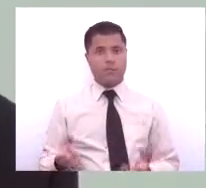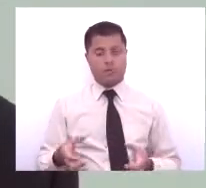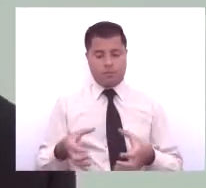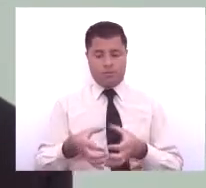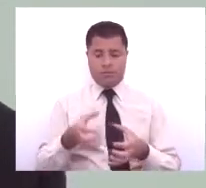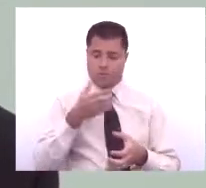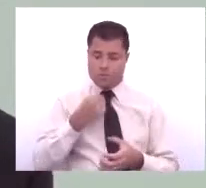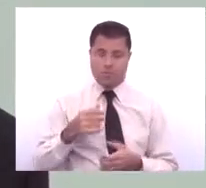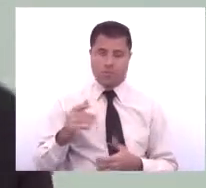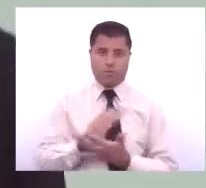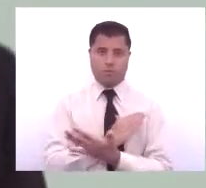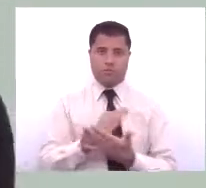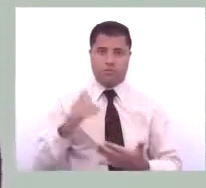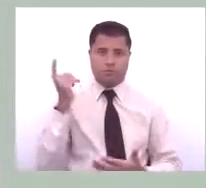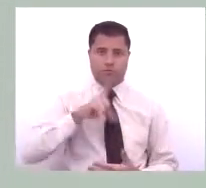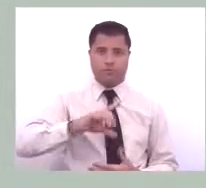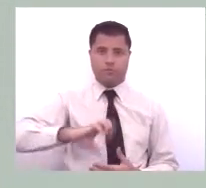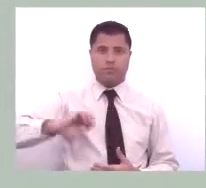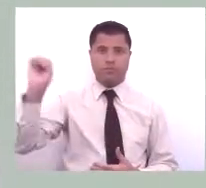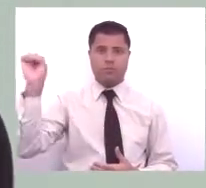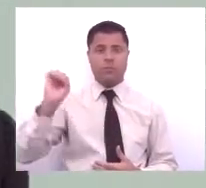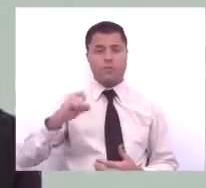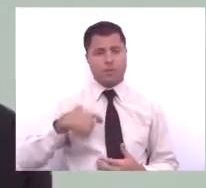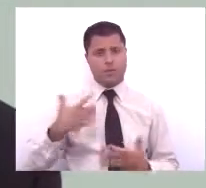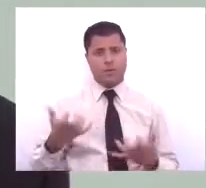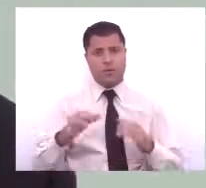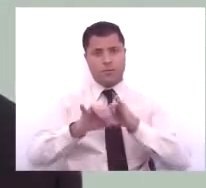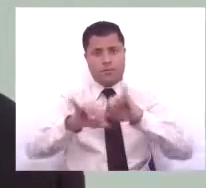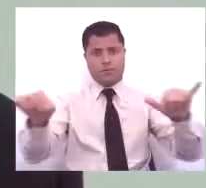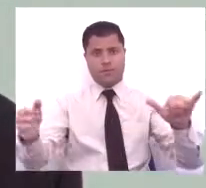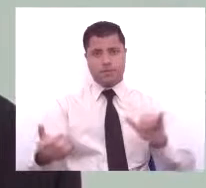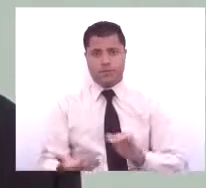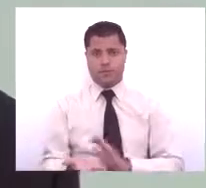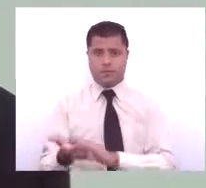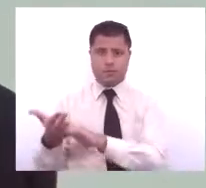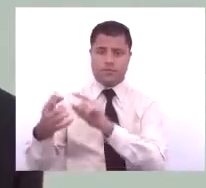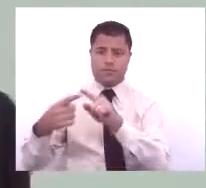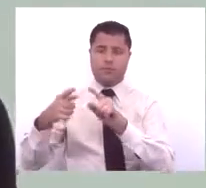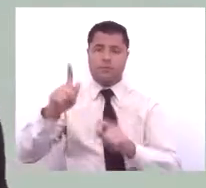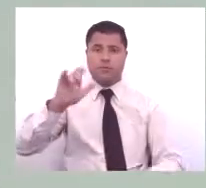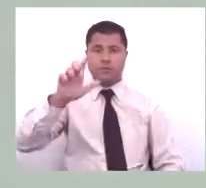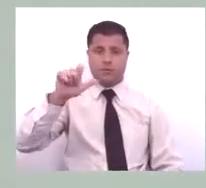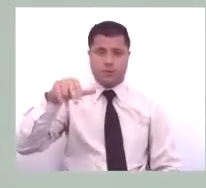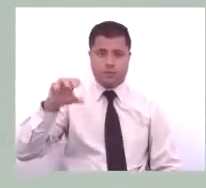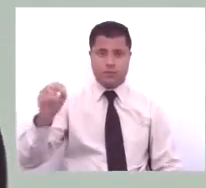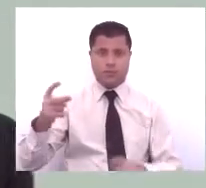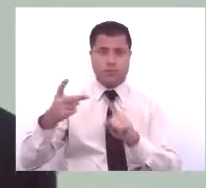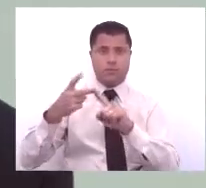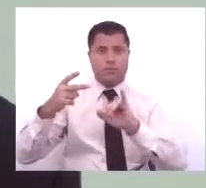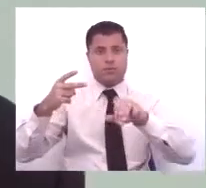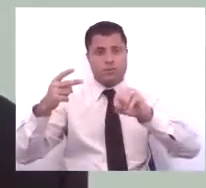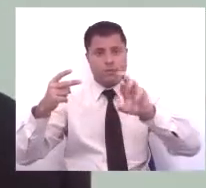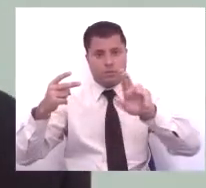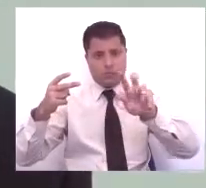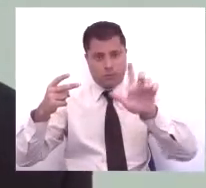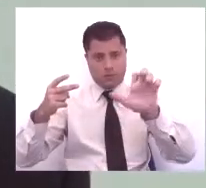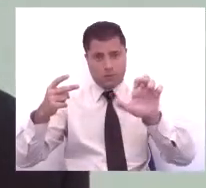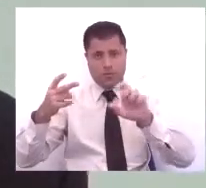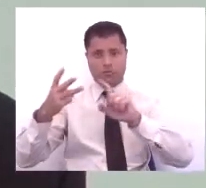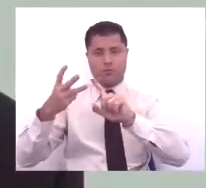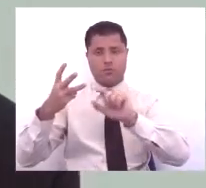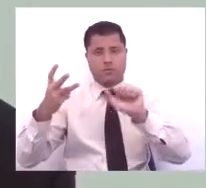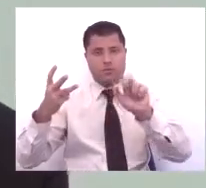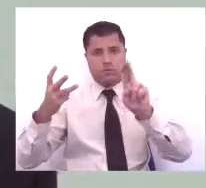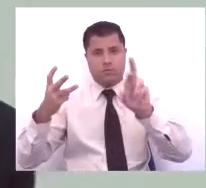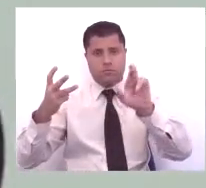estamos comemorando, e quero aqui publicamente parabenizar o vereador Gileno, vereador Jorge Wilson, vereador